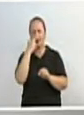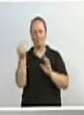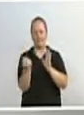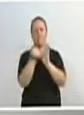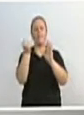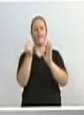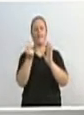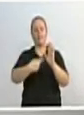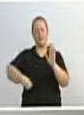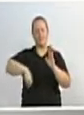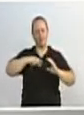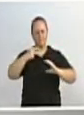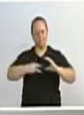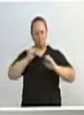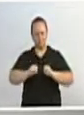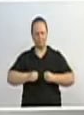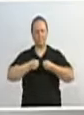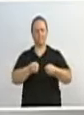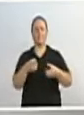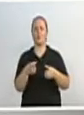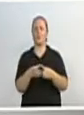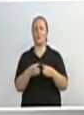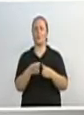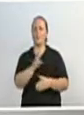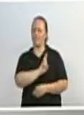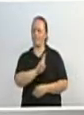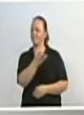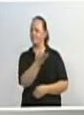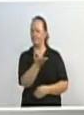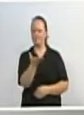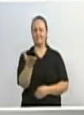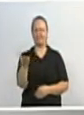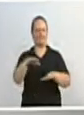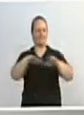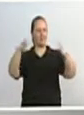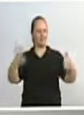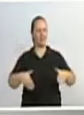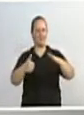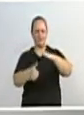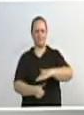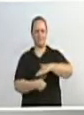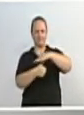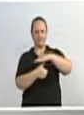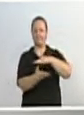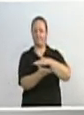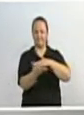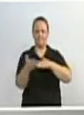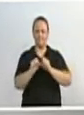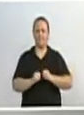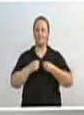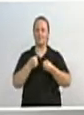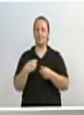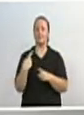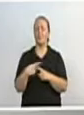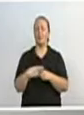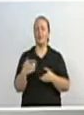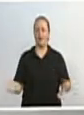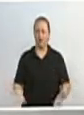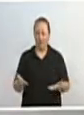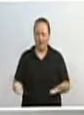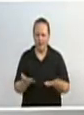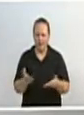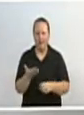cidade de Blumenau, com a representação que nós temos hoje aqui na nossa mesa de autoridades, com o esforço coletivo de vocês pelo engrandecimento daqueles que